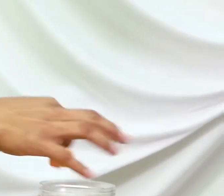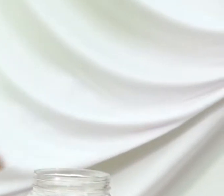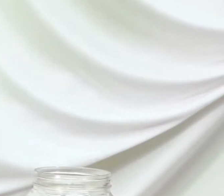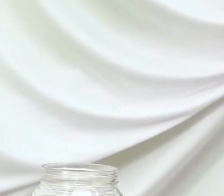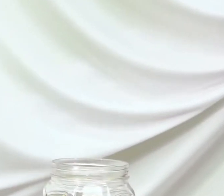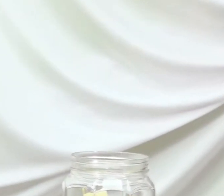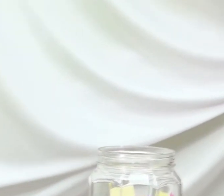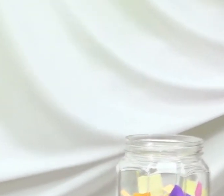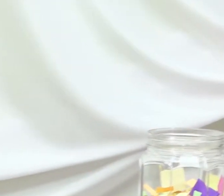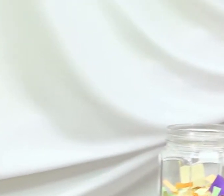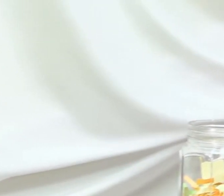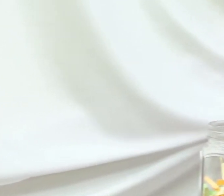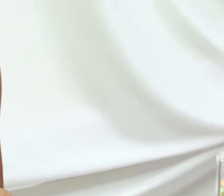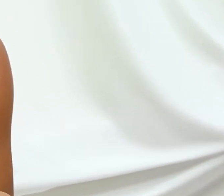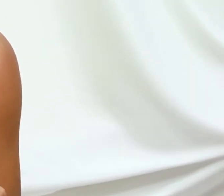Música